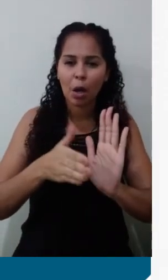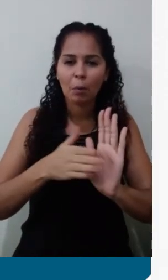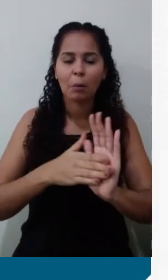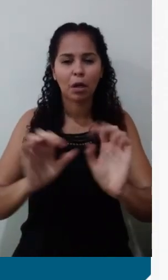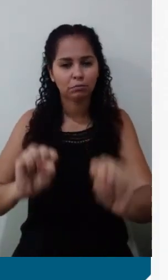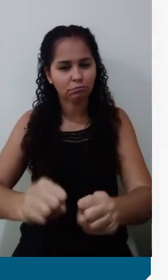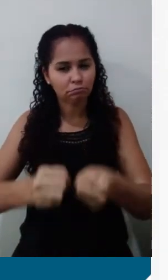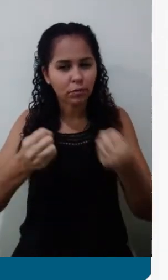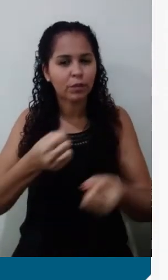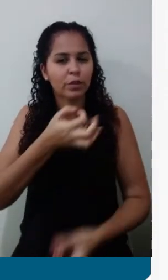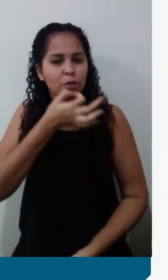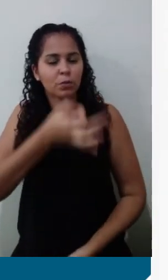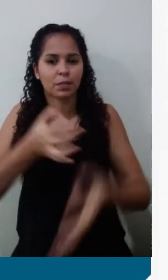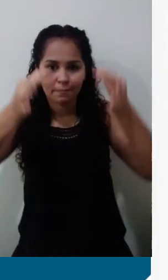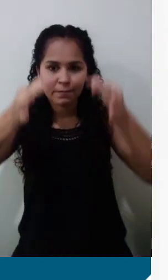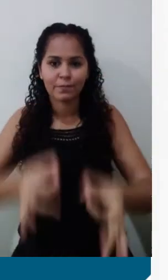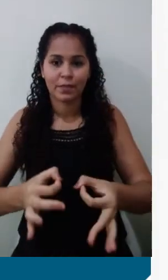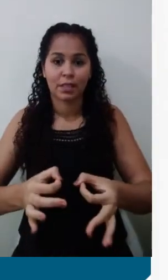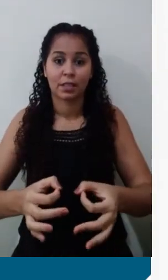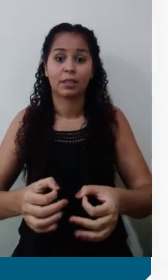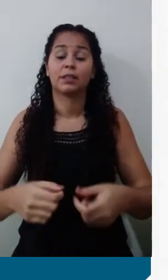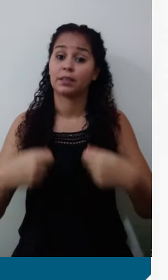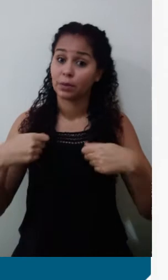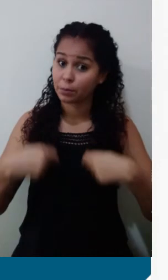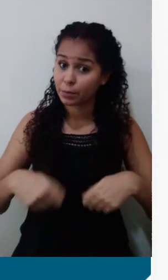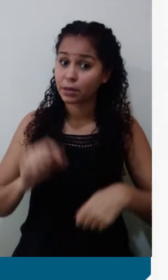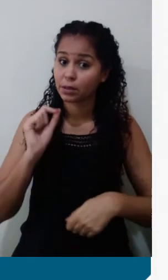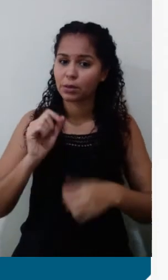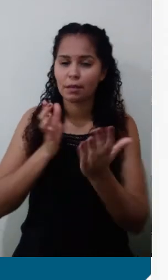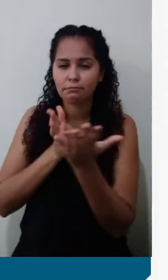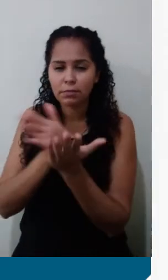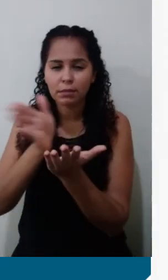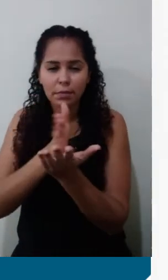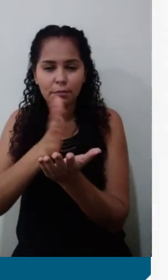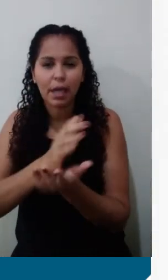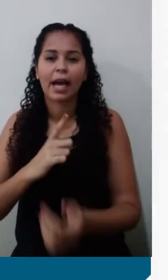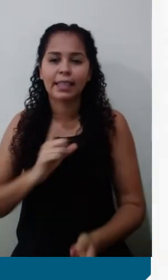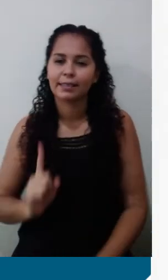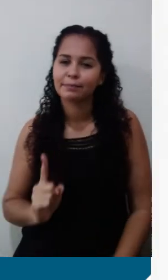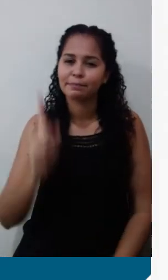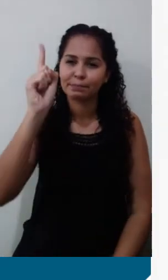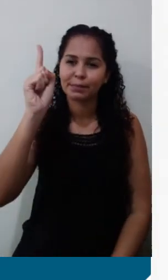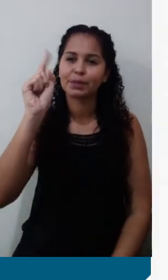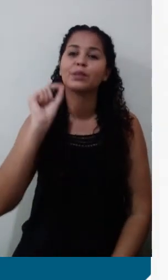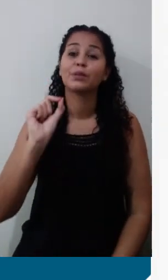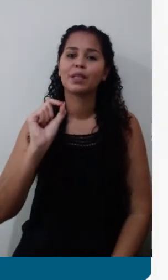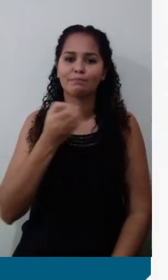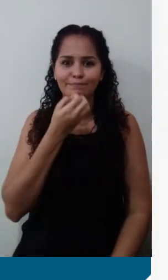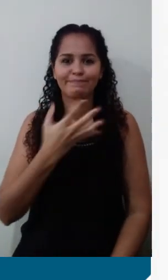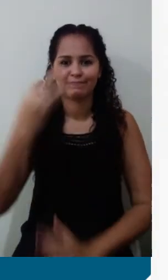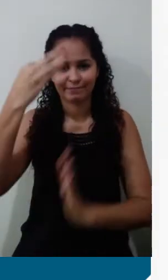intervenção adequada. O ideal é que, para que vocês consigam elaborar um texto com direção, essa setinha para cima aí no